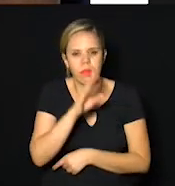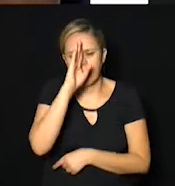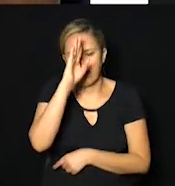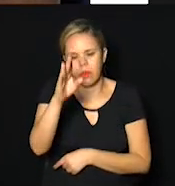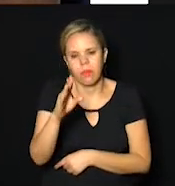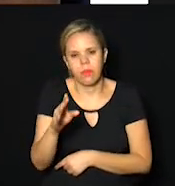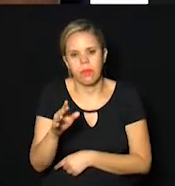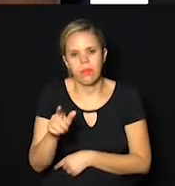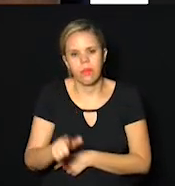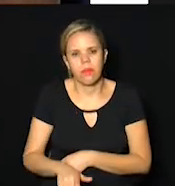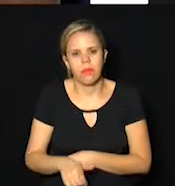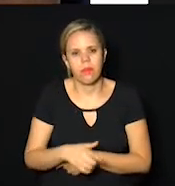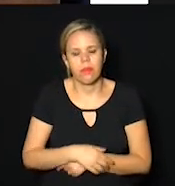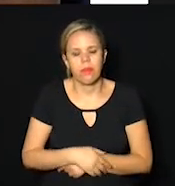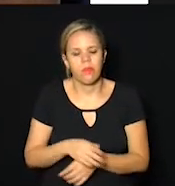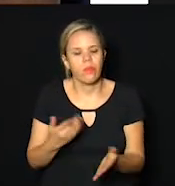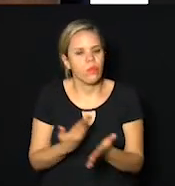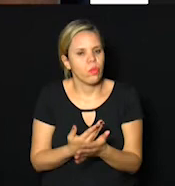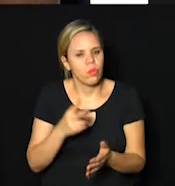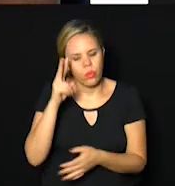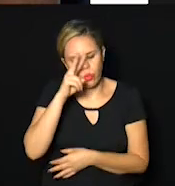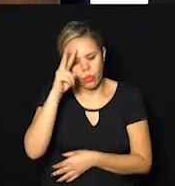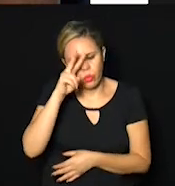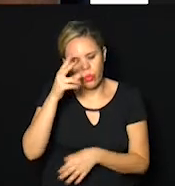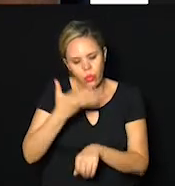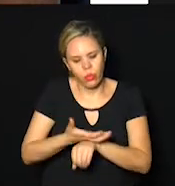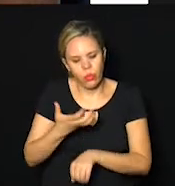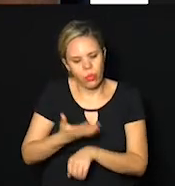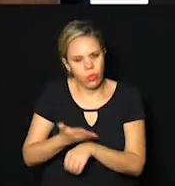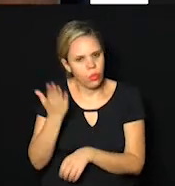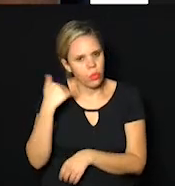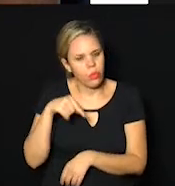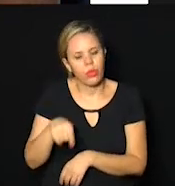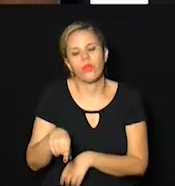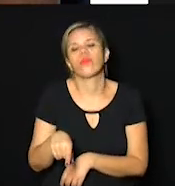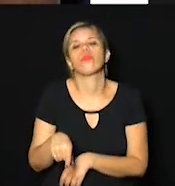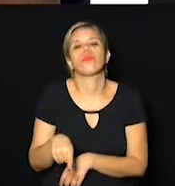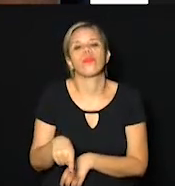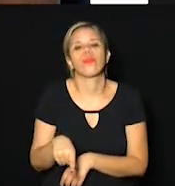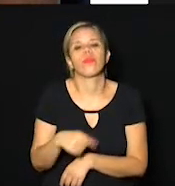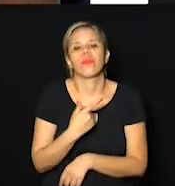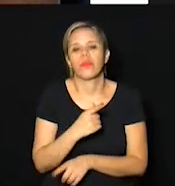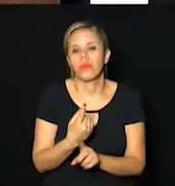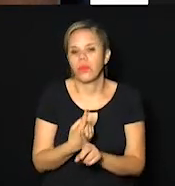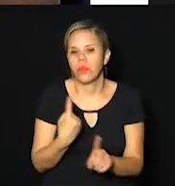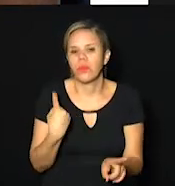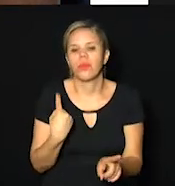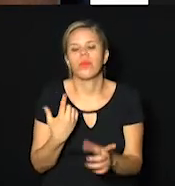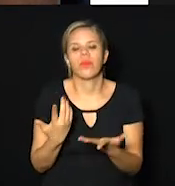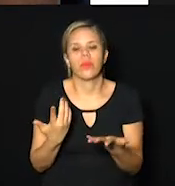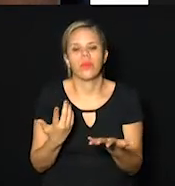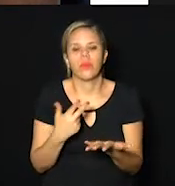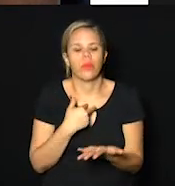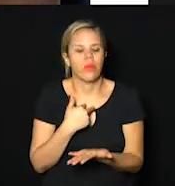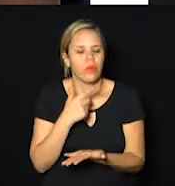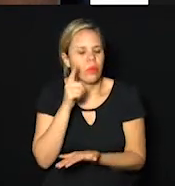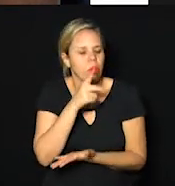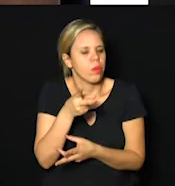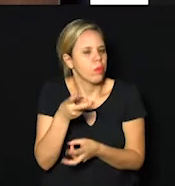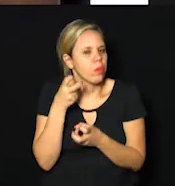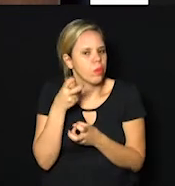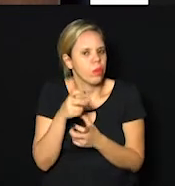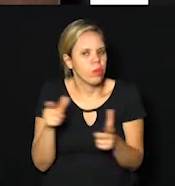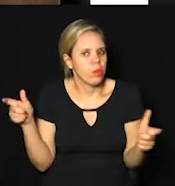para quem estuda história, sabe disso, bem. Quando a gente não tem um distanciamento, não dá para a gente ter uma observação tão